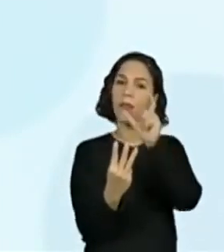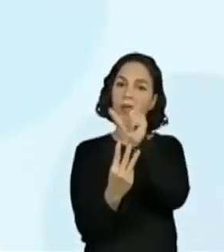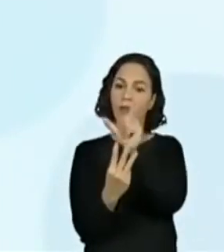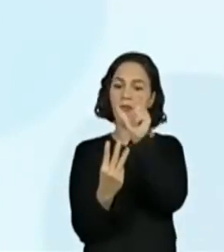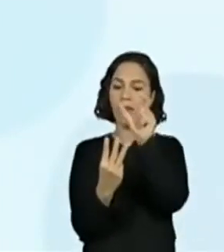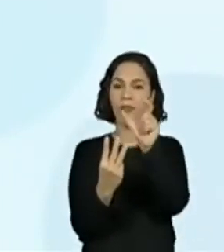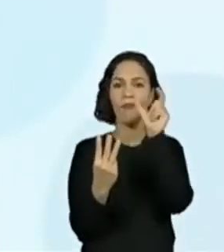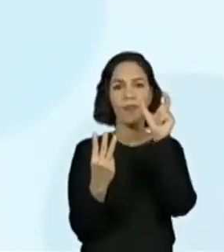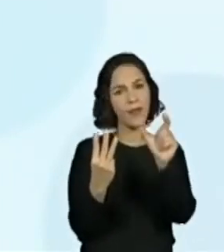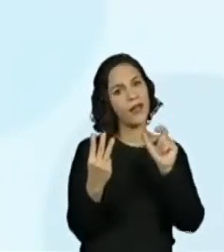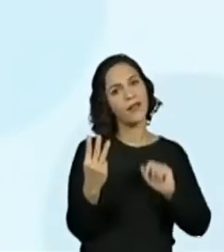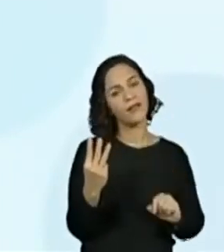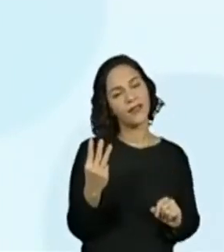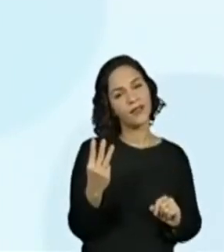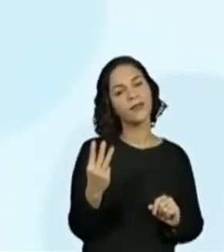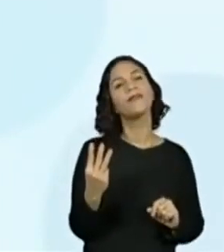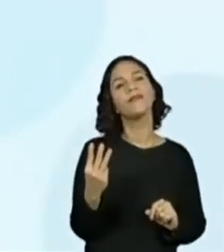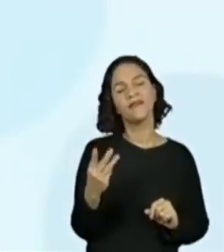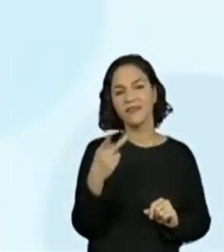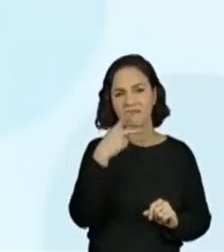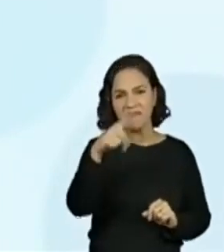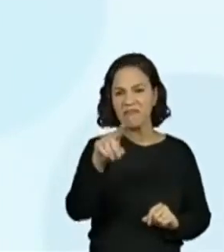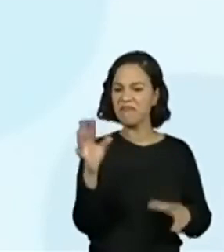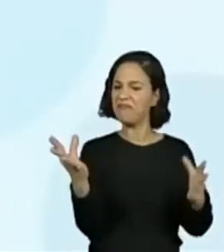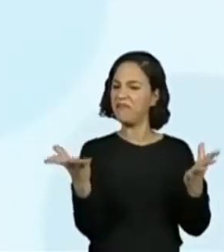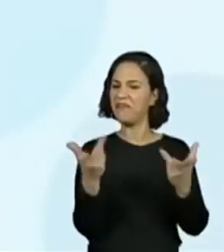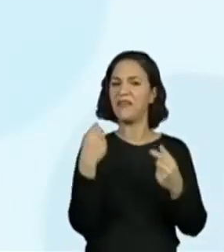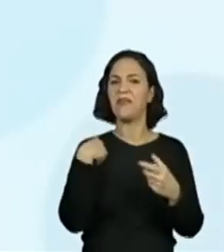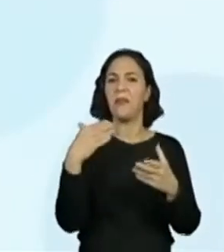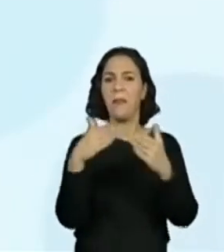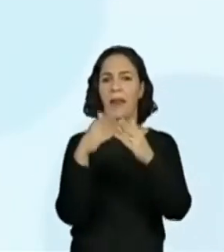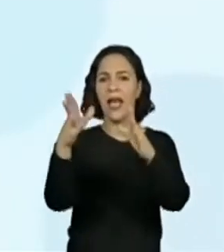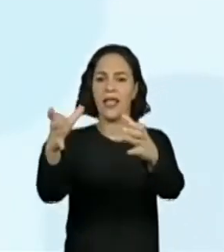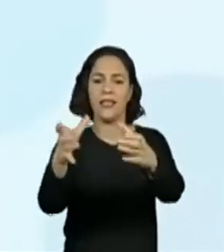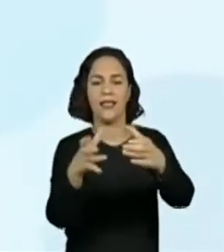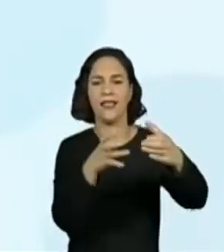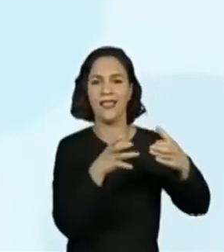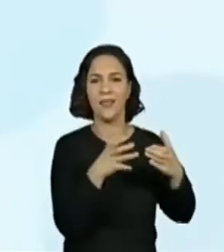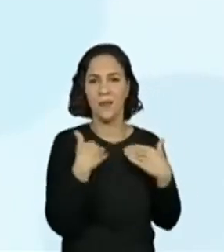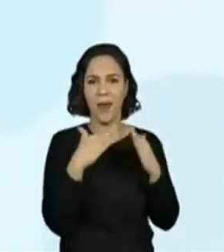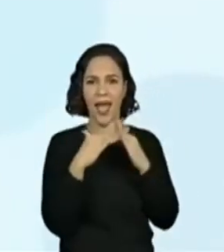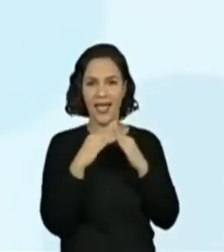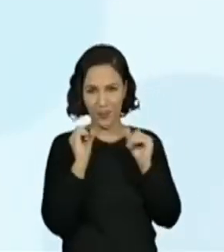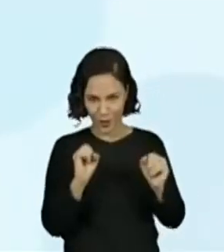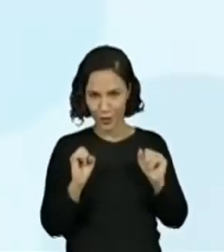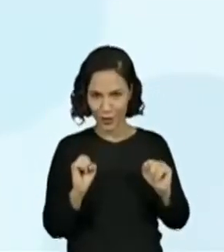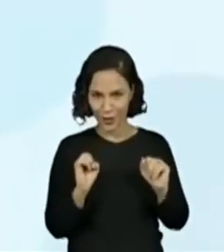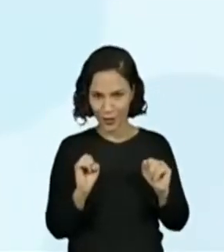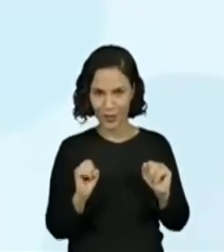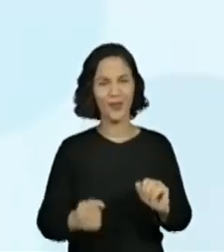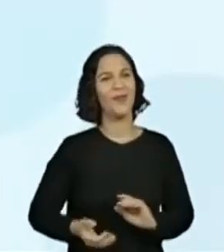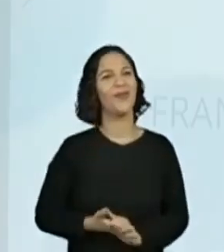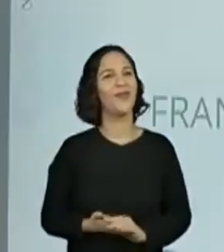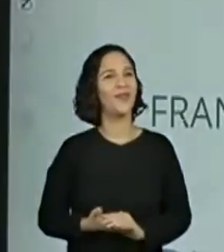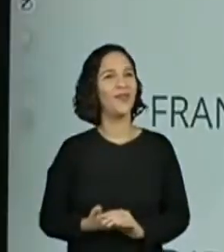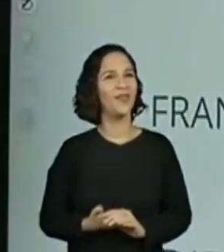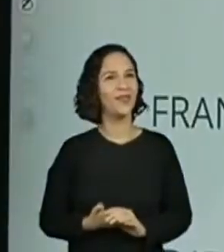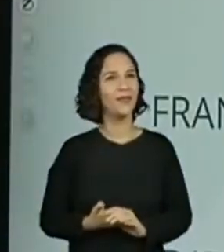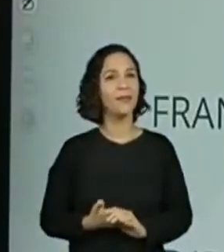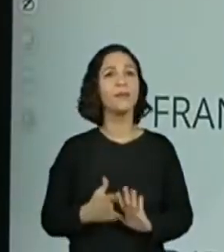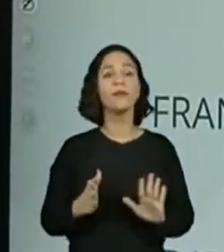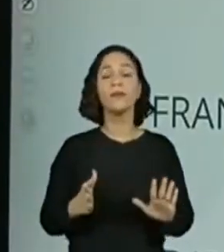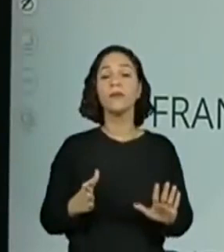Boa observação. Vou levar todo mundo para casa. Perfeito? Arroz, três palavras. Ah, eles conseguem... Ó, tem gente que ainda